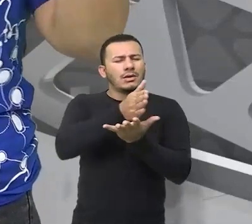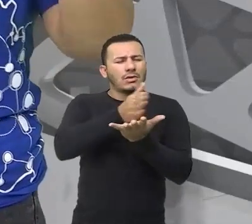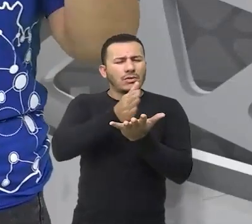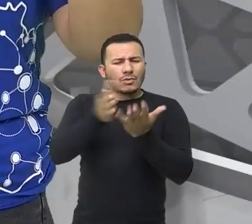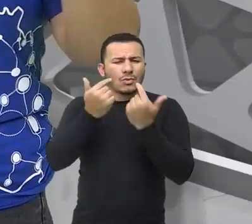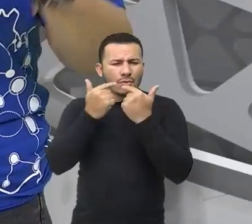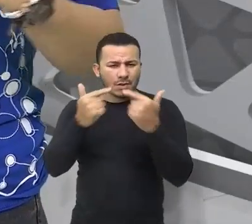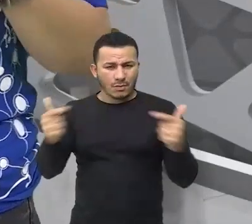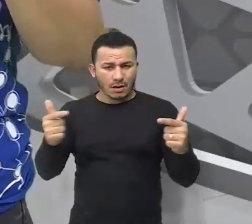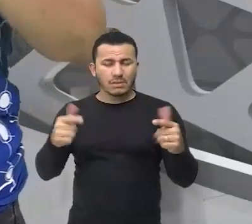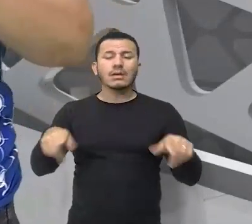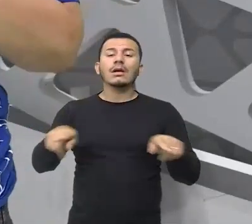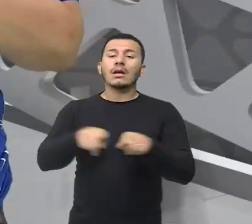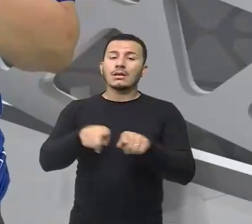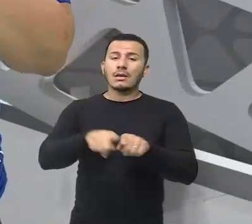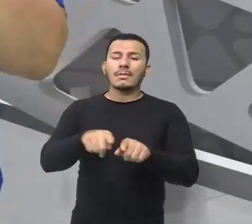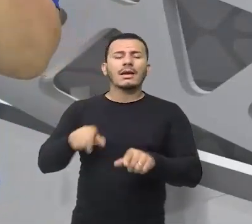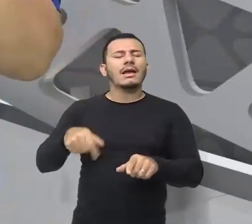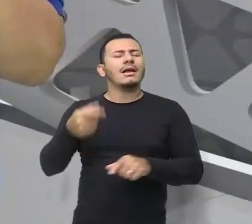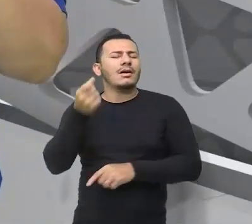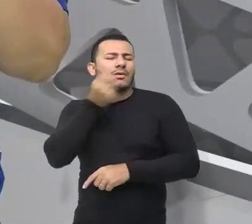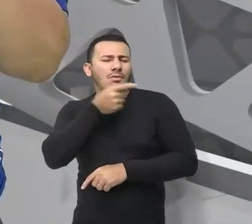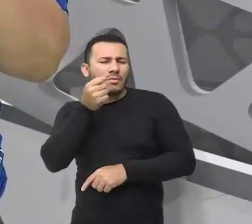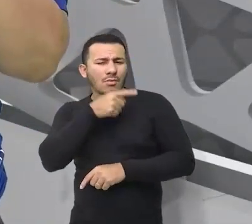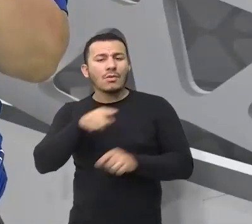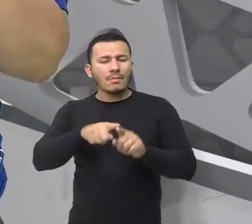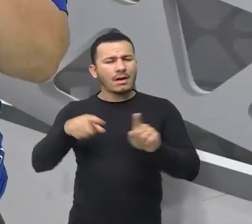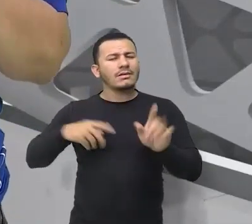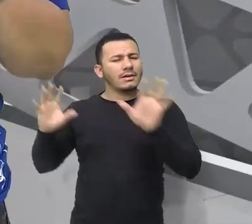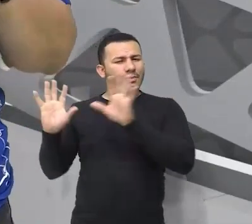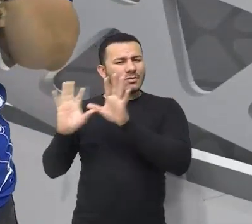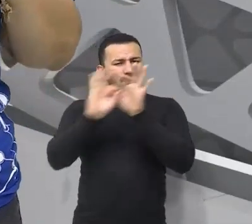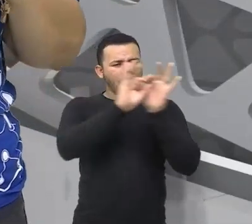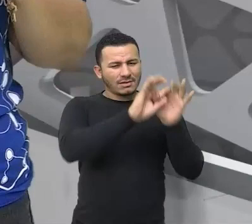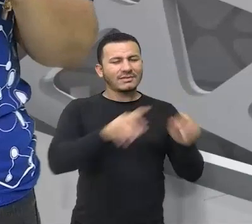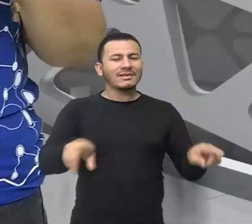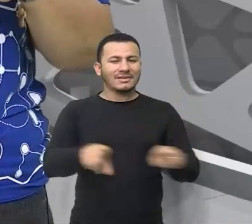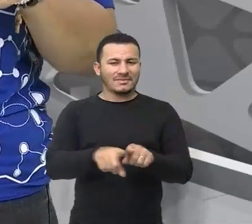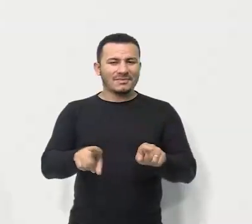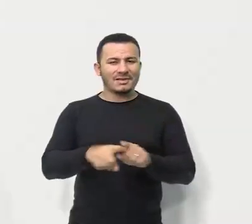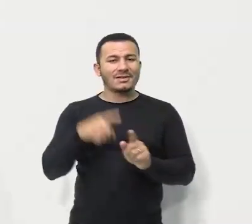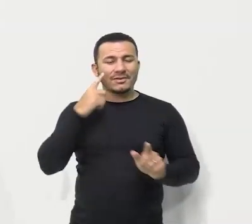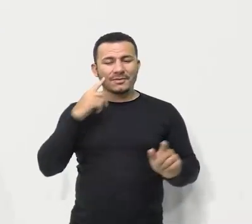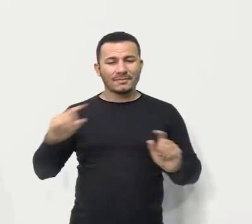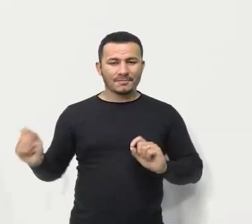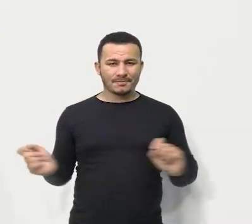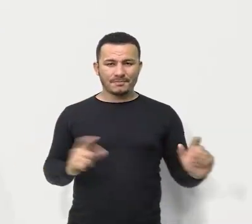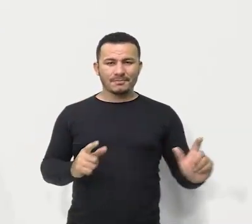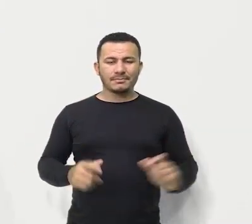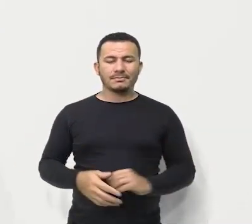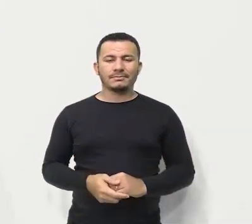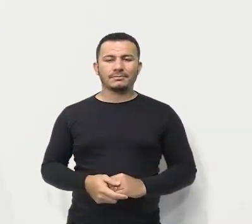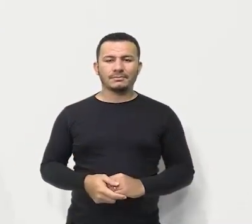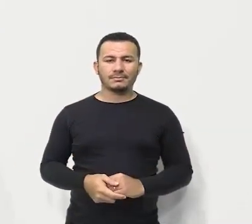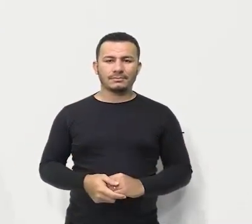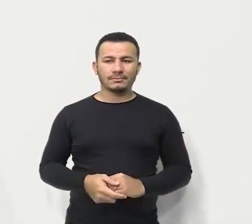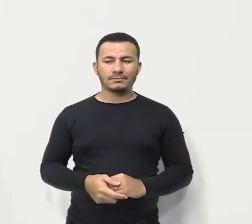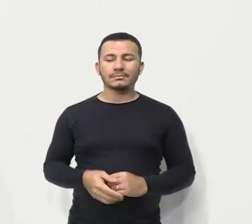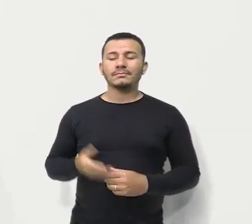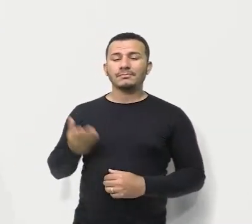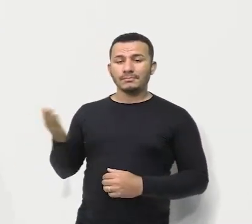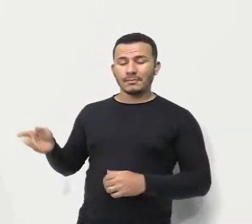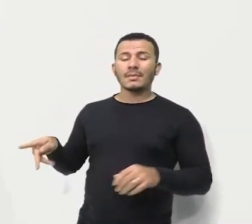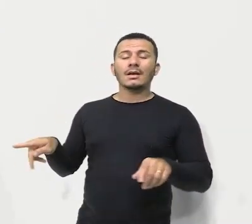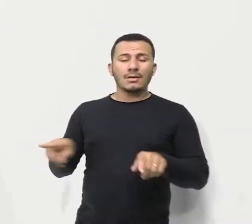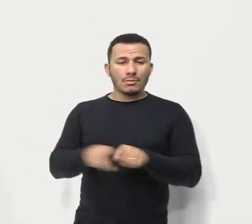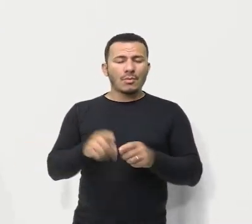multissemiótico e que aparentemente é só humor, mas tem contexto envolvido nele. Então, na próxima cartela, a gente tem o nosso processo de